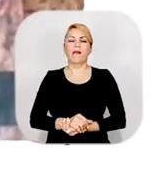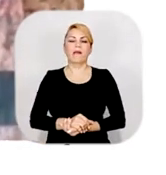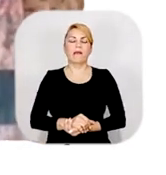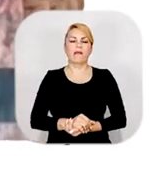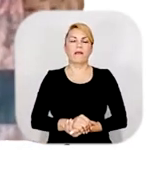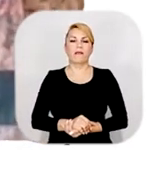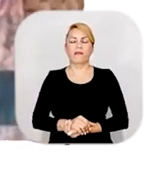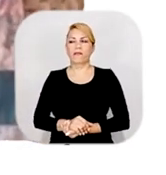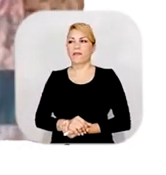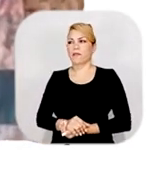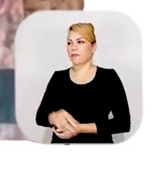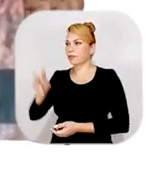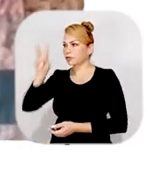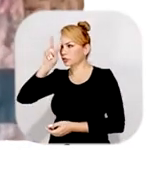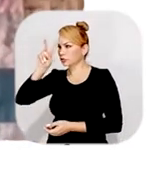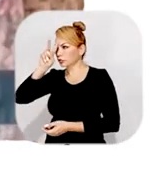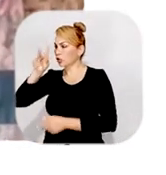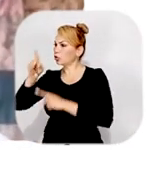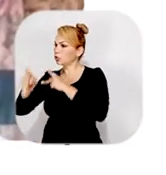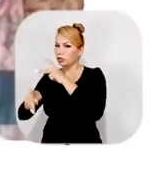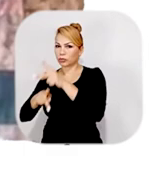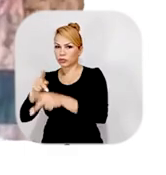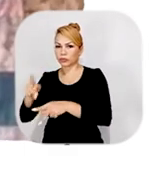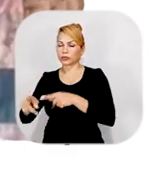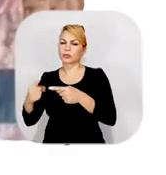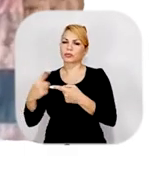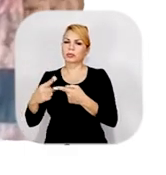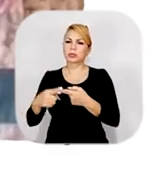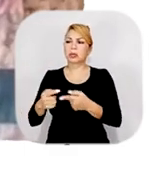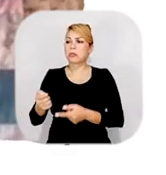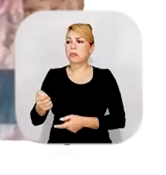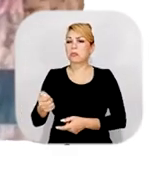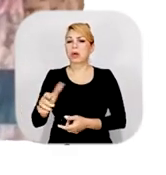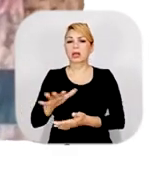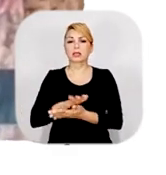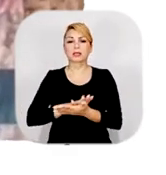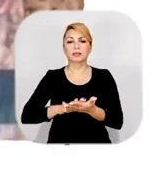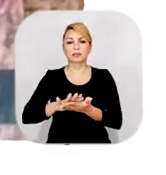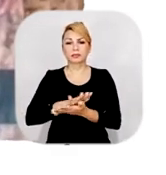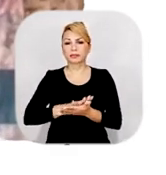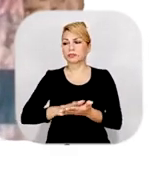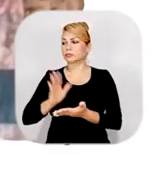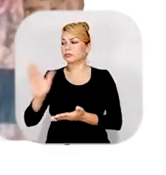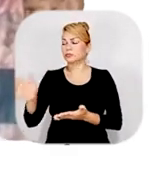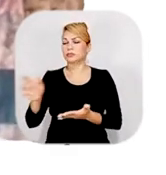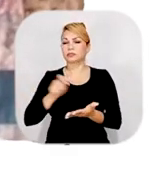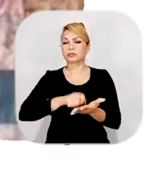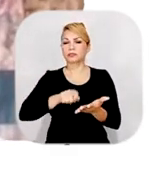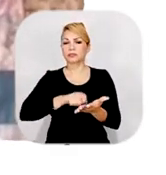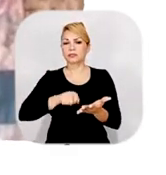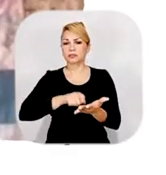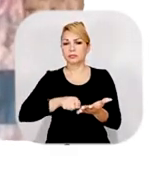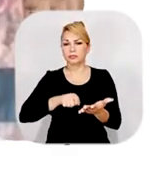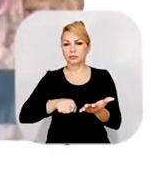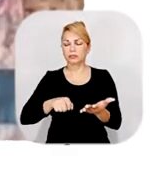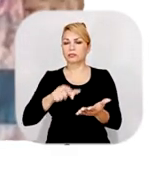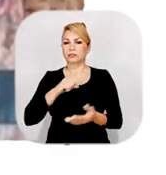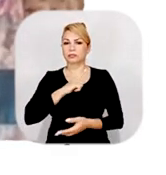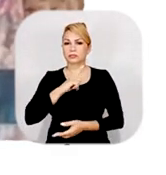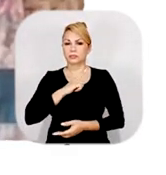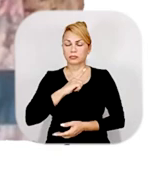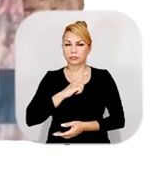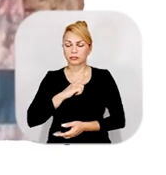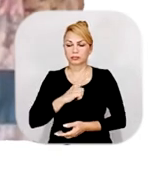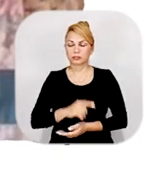a história do povo, né? Porque quase nada estava escrito, né? Tinha